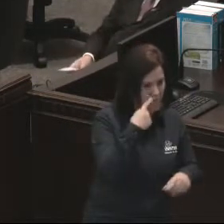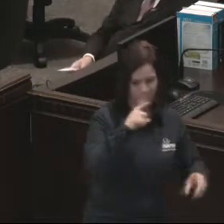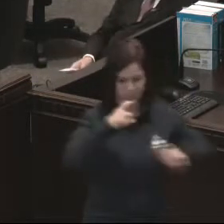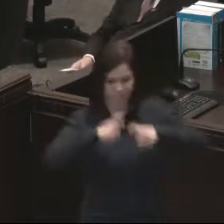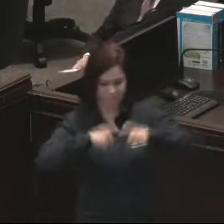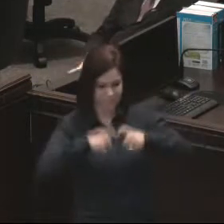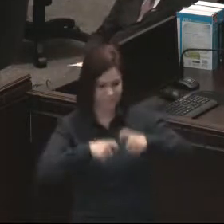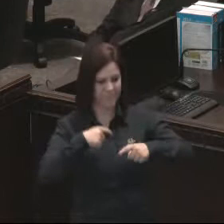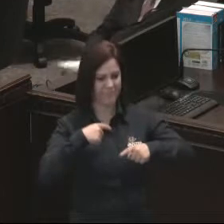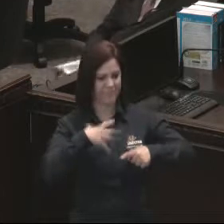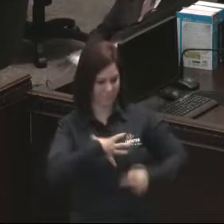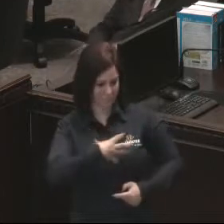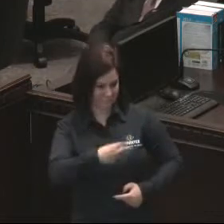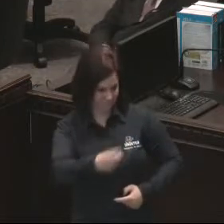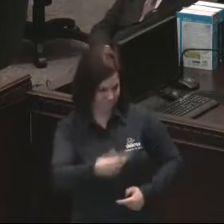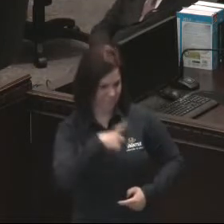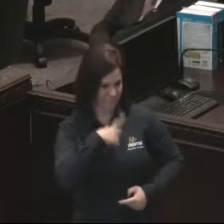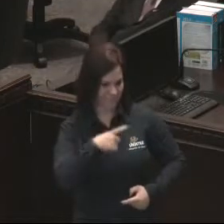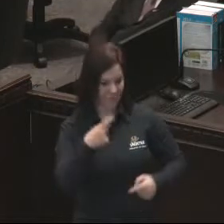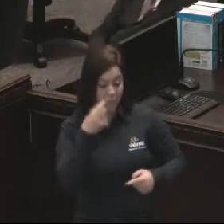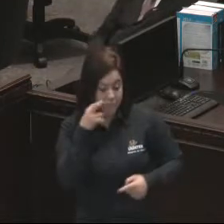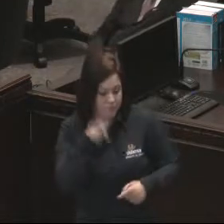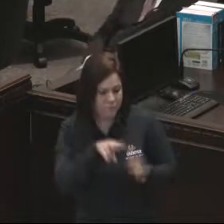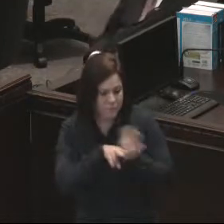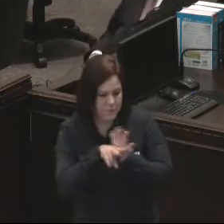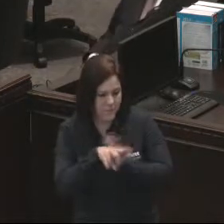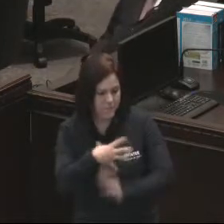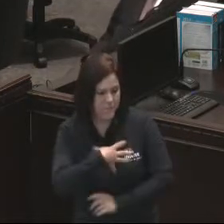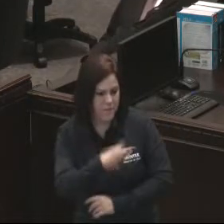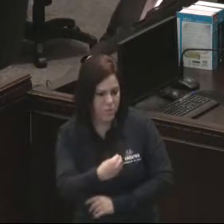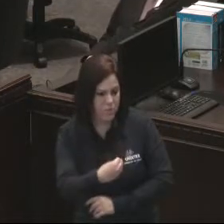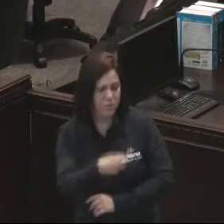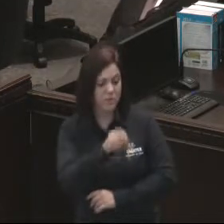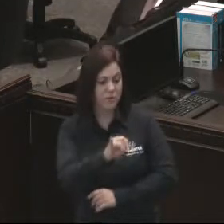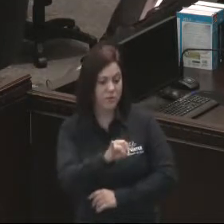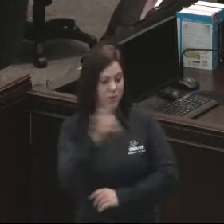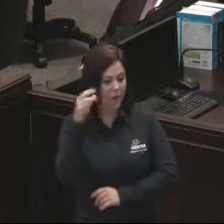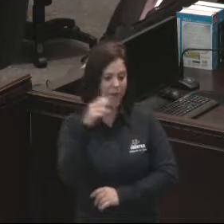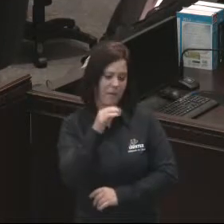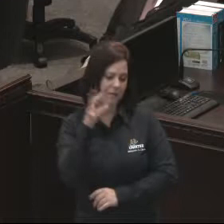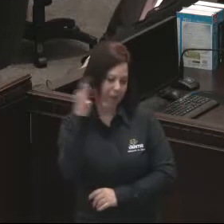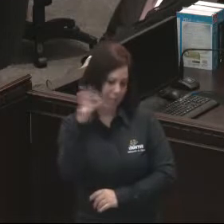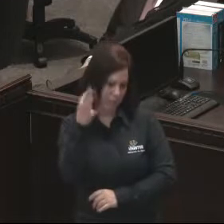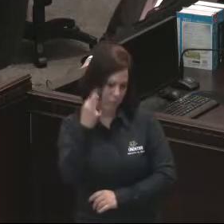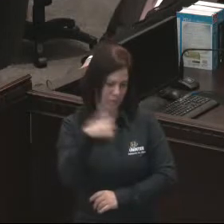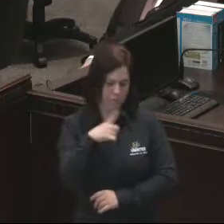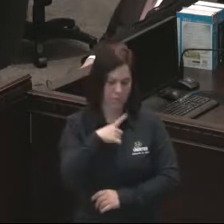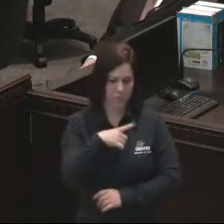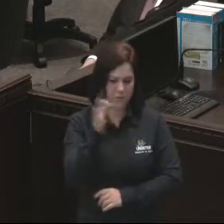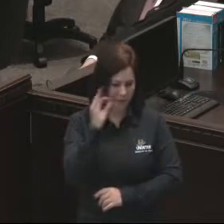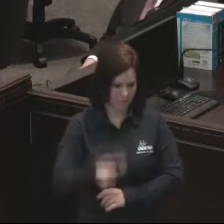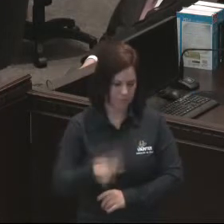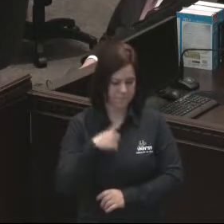desses animais, ele trabalha com ratos, os filhotes, quando chegam na fase adulta, eles têm uma disfunção